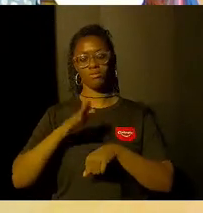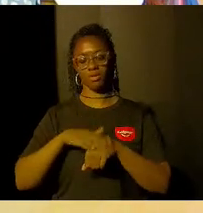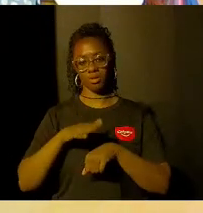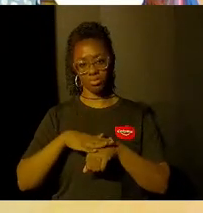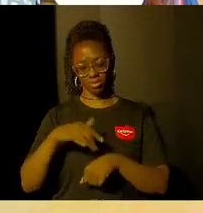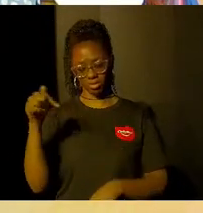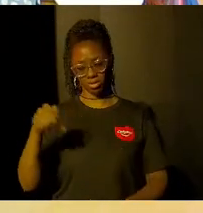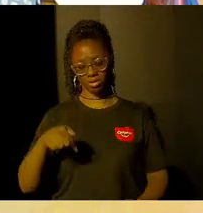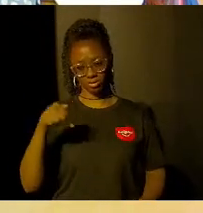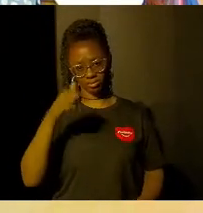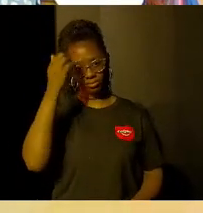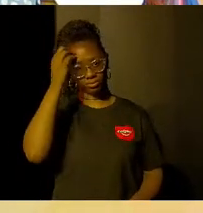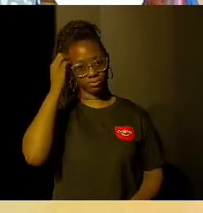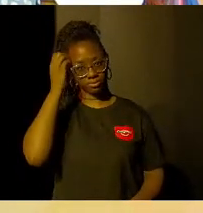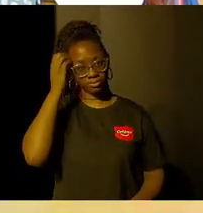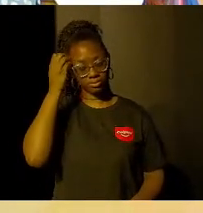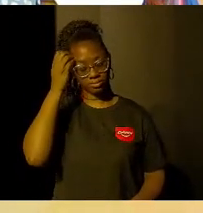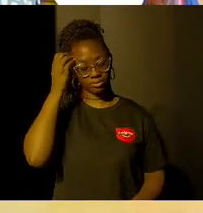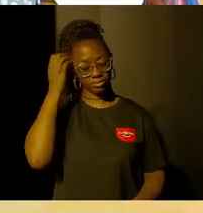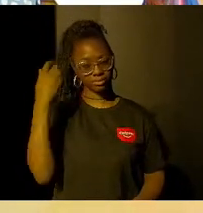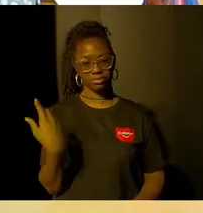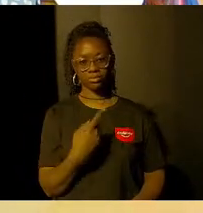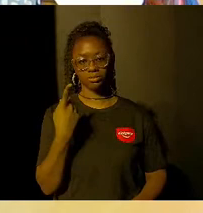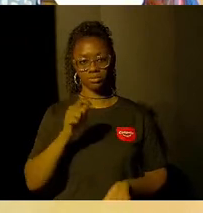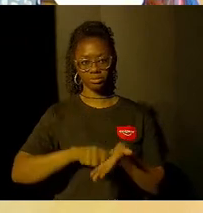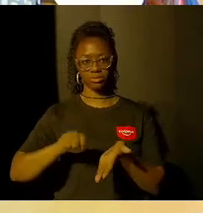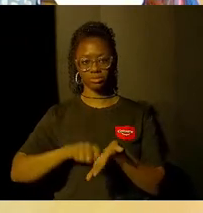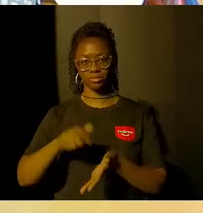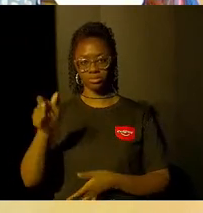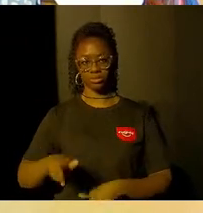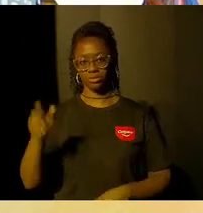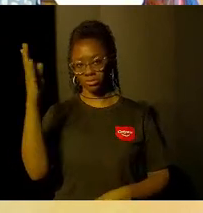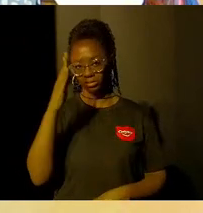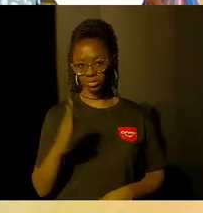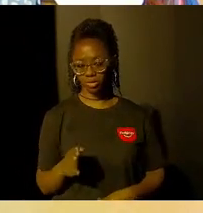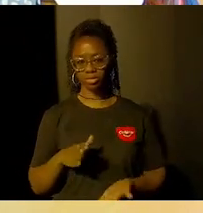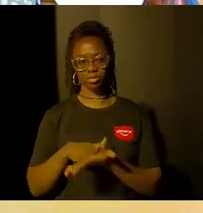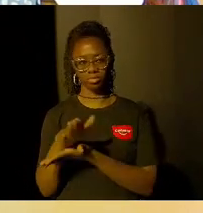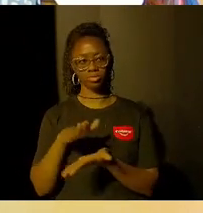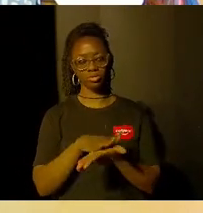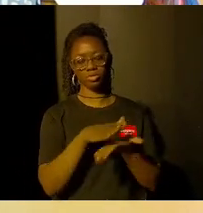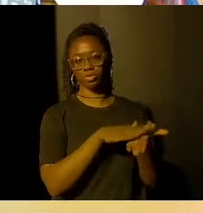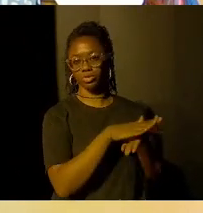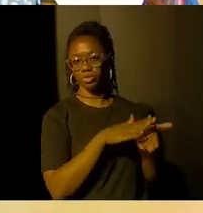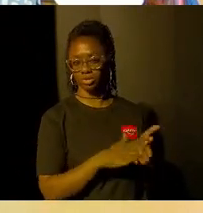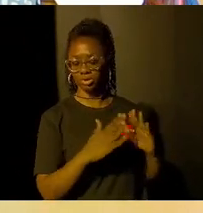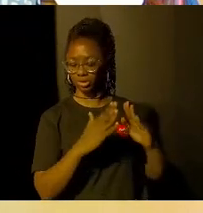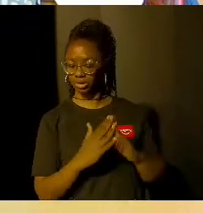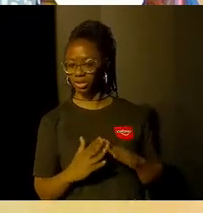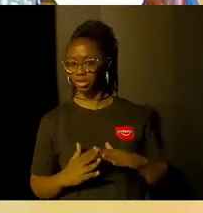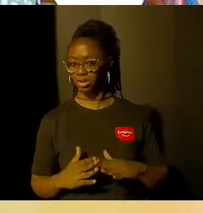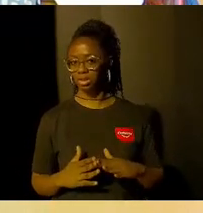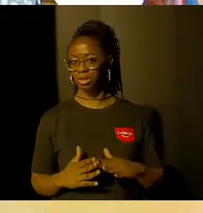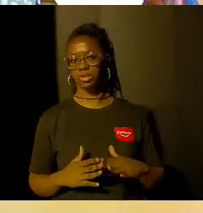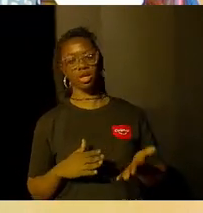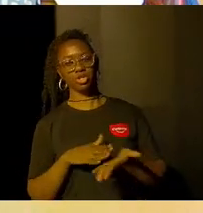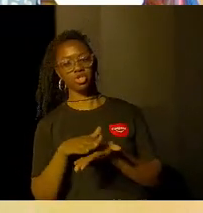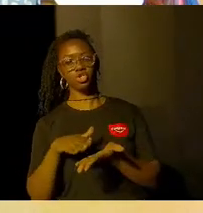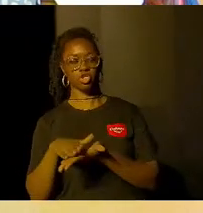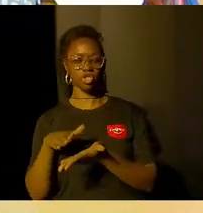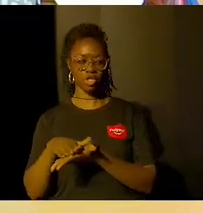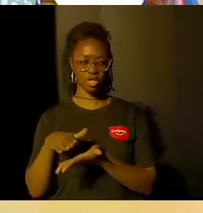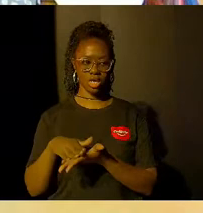né as nossas autoras brasileiras que muitas vezes são publicadas em casas editoriais Independentes